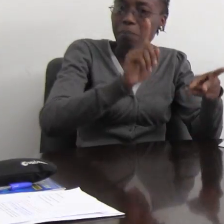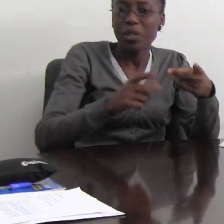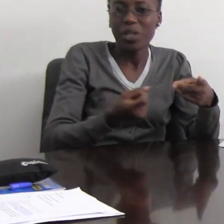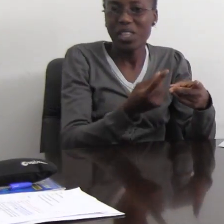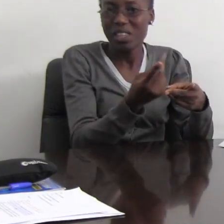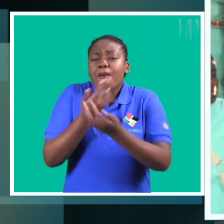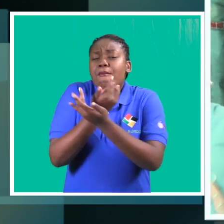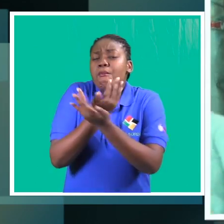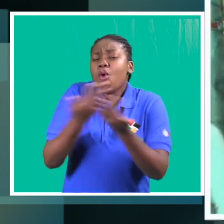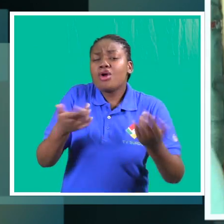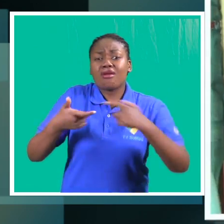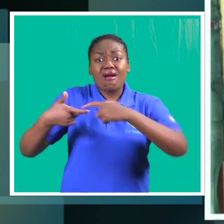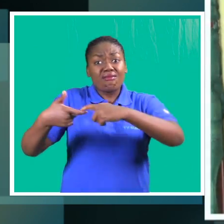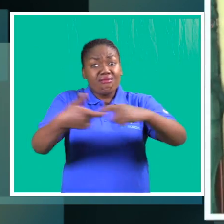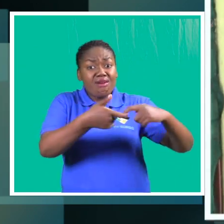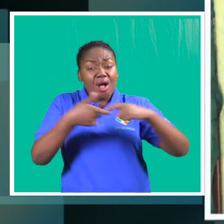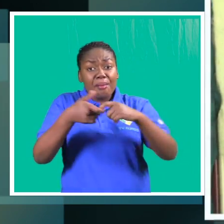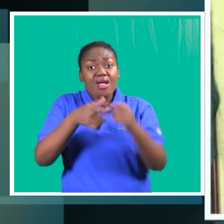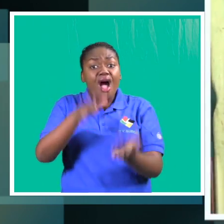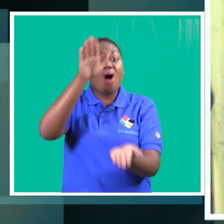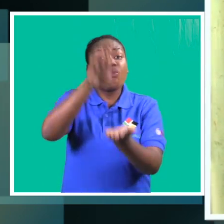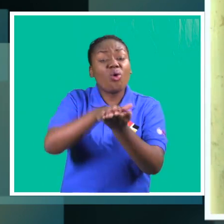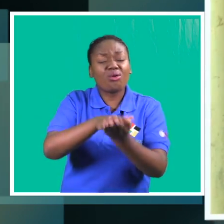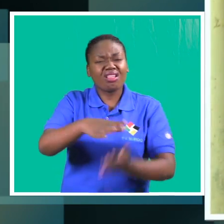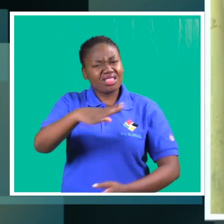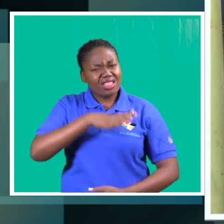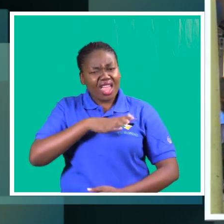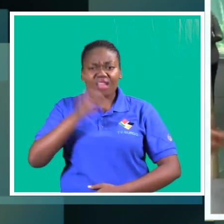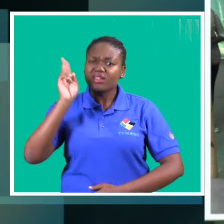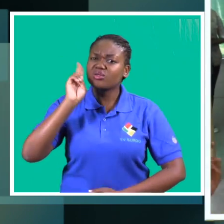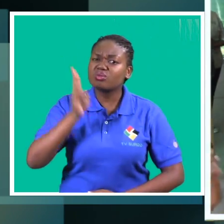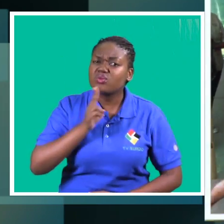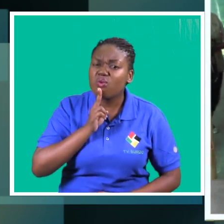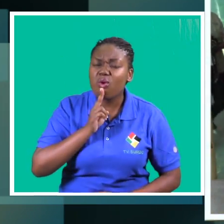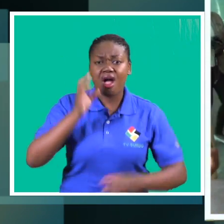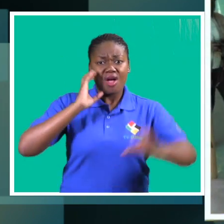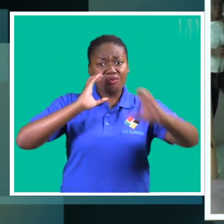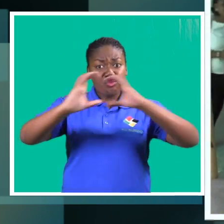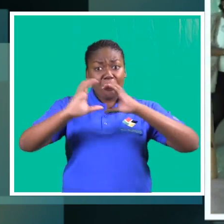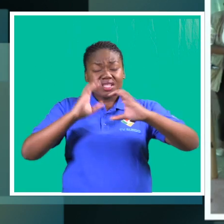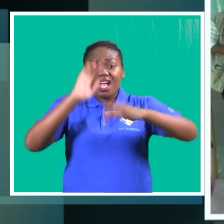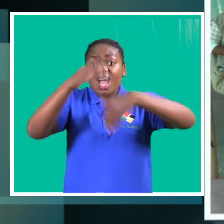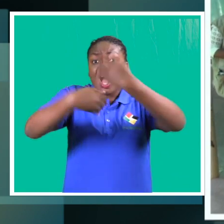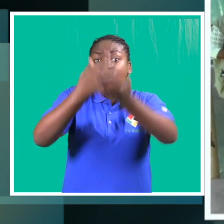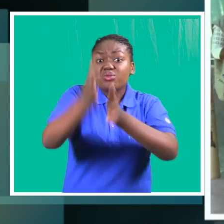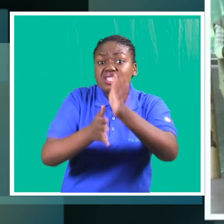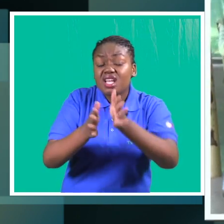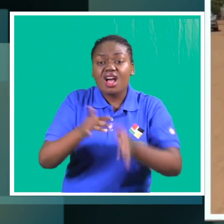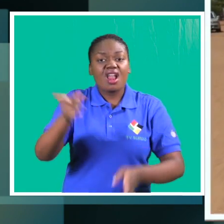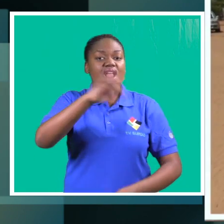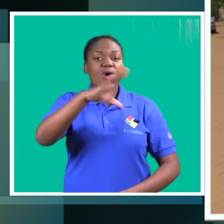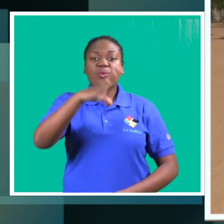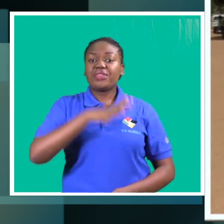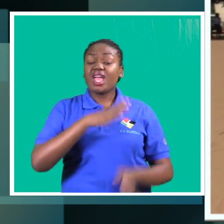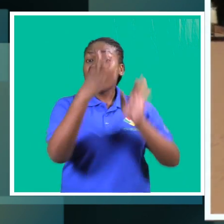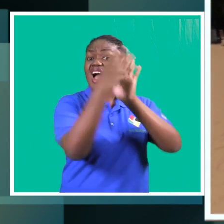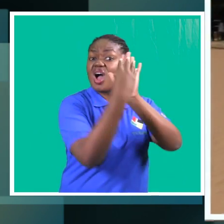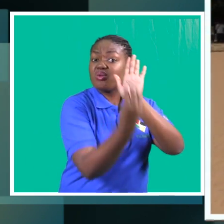esta deficiência. De referir que em muitas famílias surdas a comunicação em língua de sinais é quase inexistente.